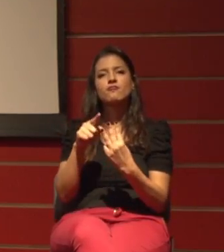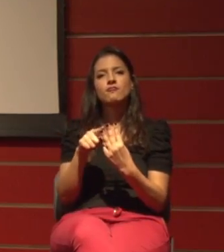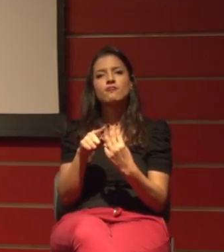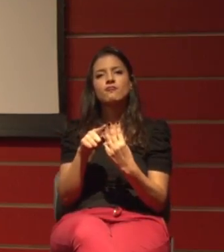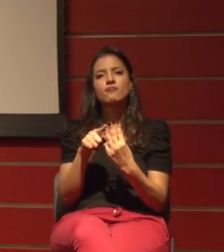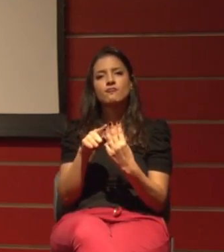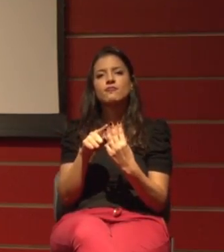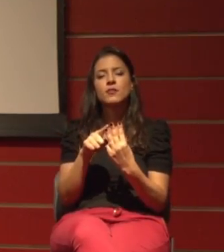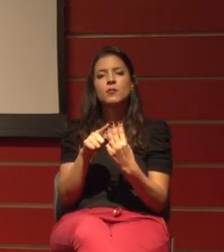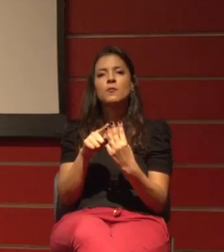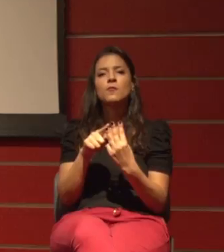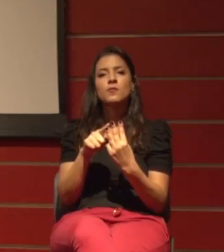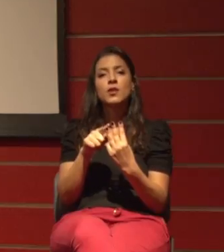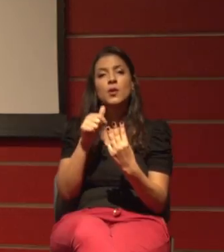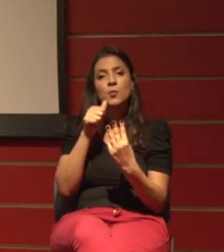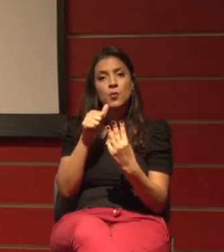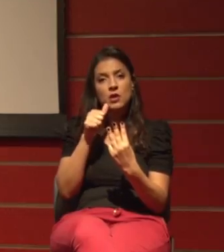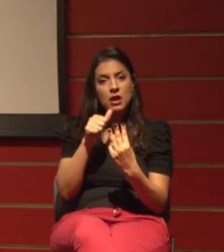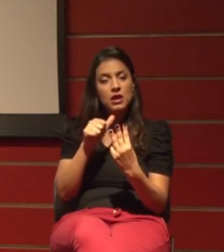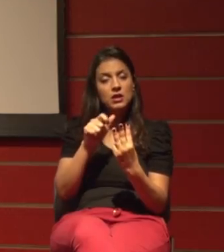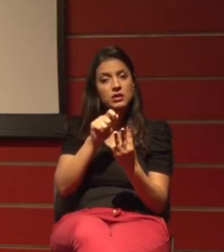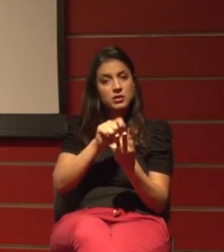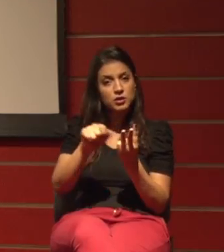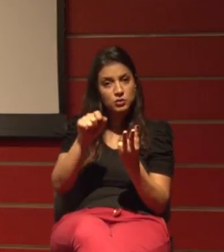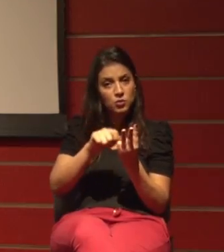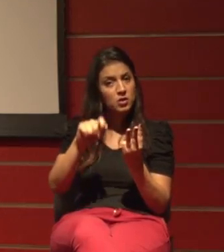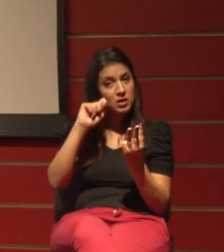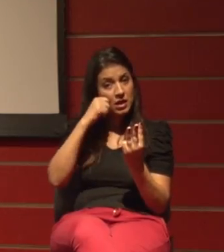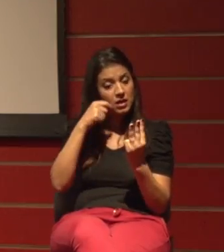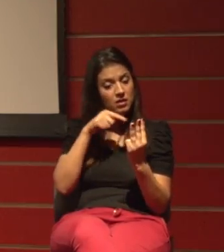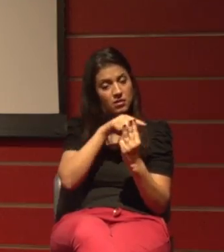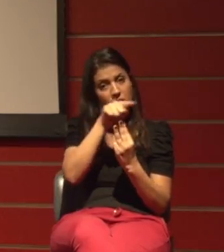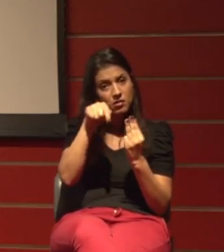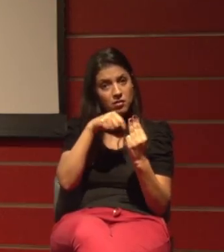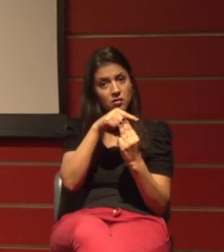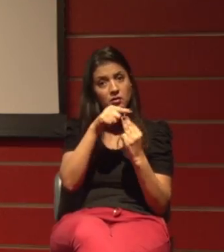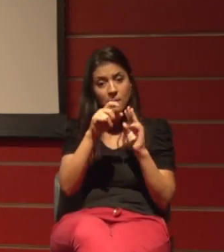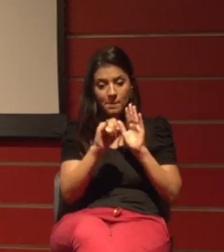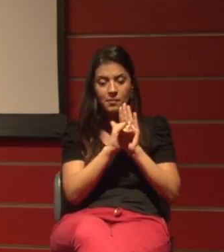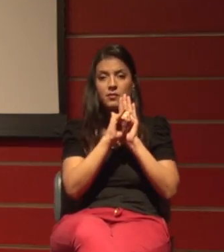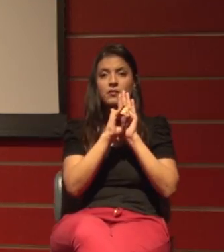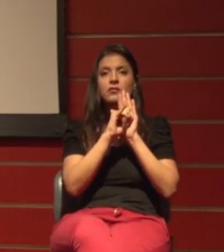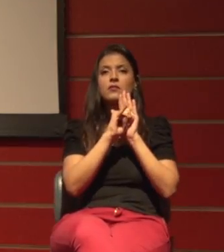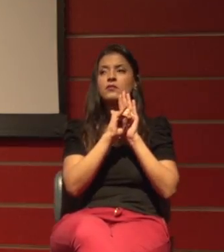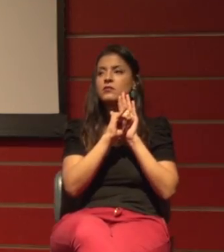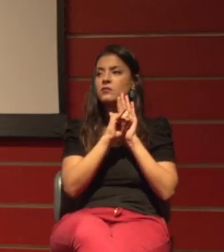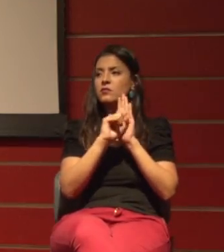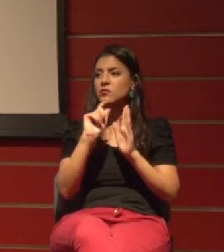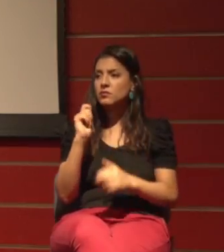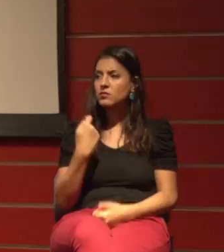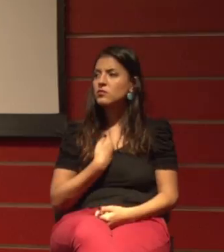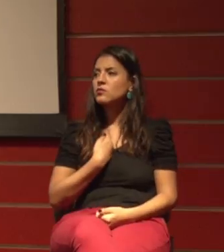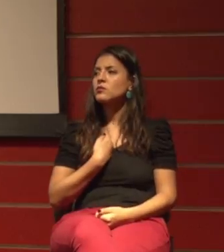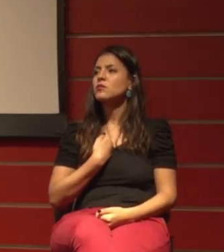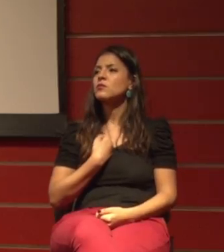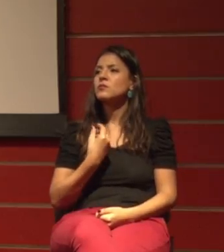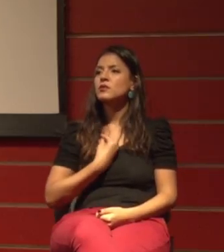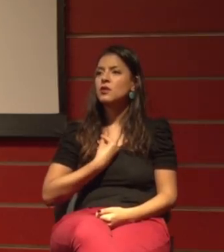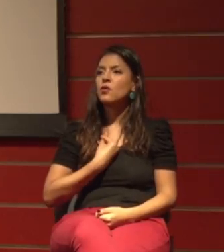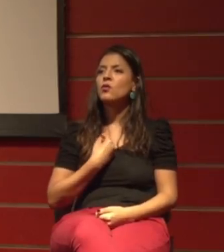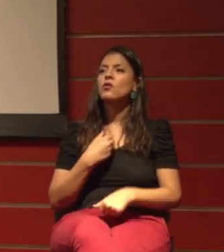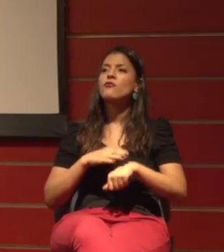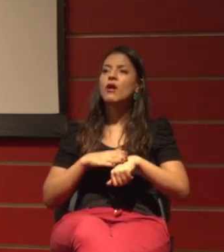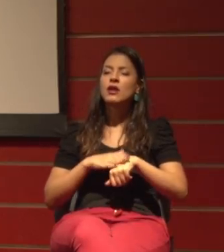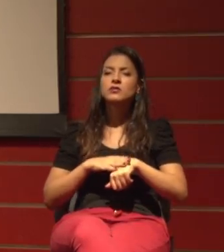essas três características da minha ade da minha identidade são definidoras do que eu faço são definidoras do tema que eu